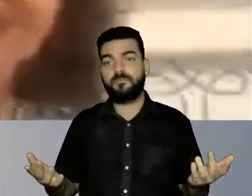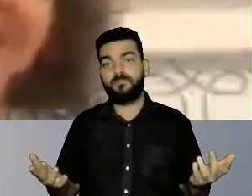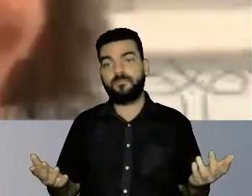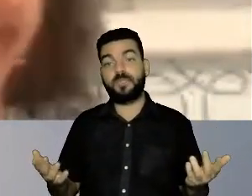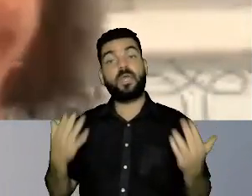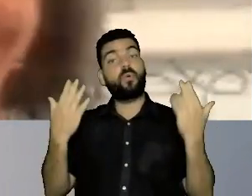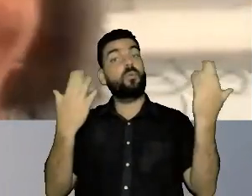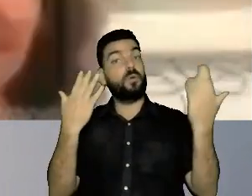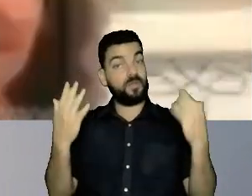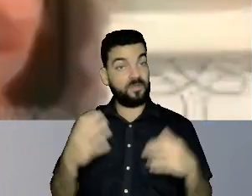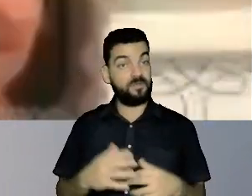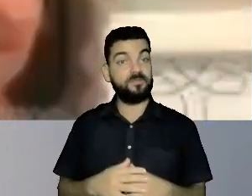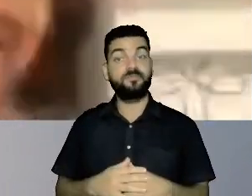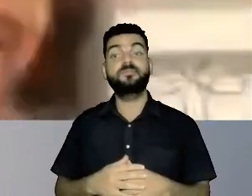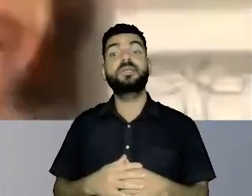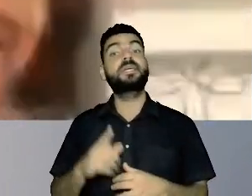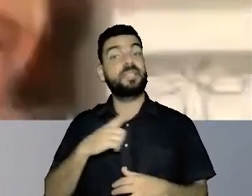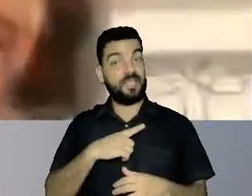de Arte de São Paulo?